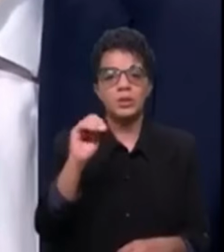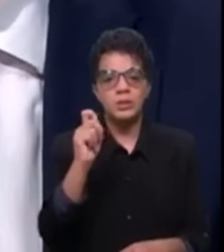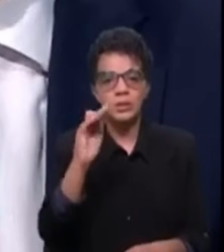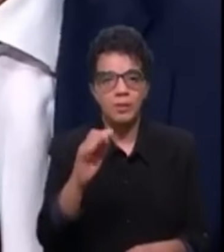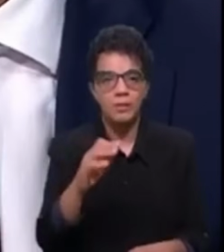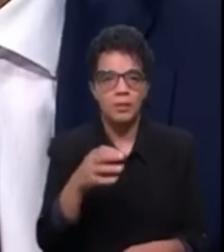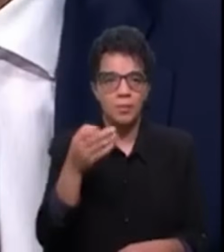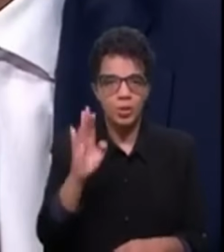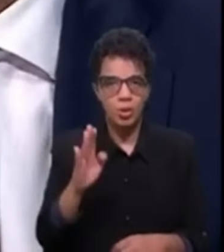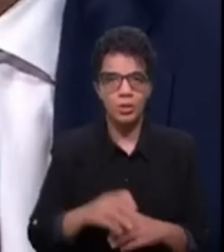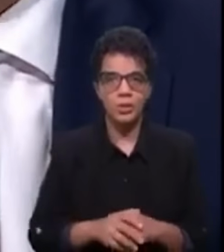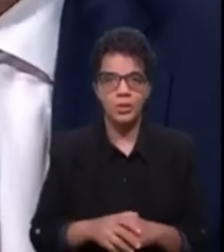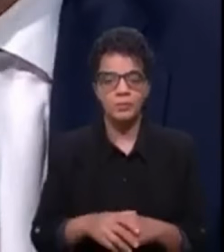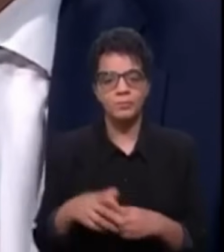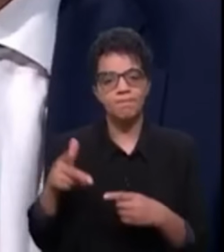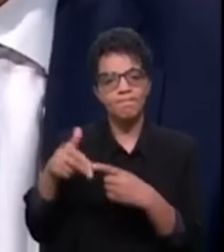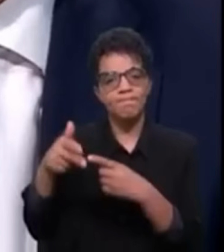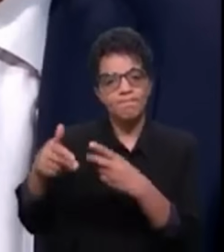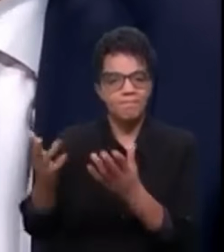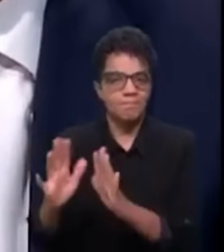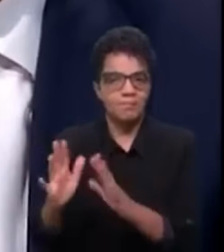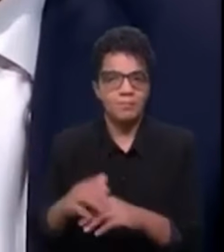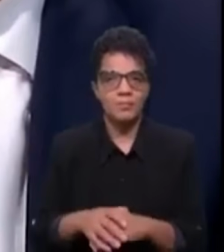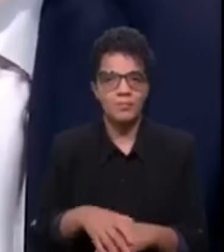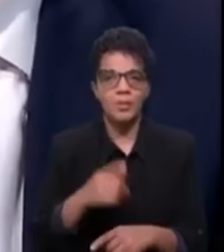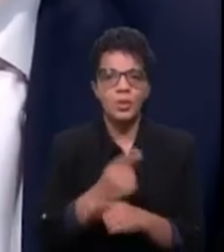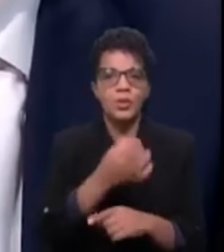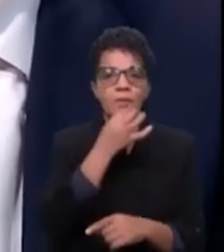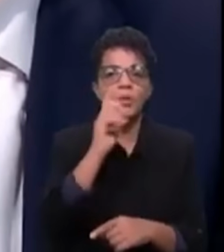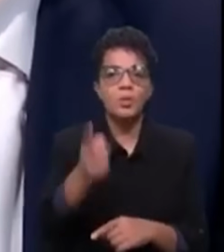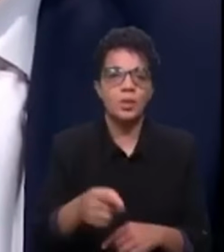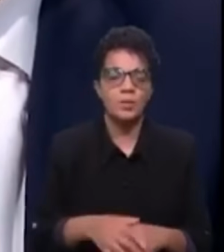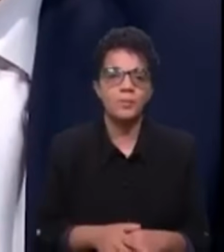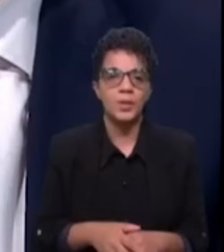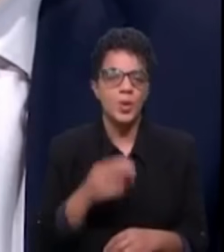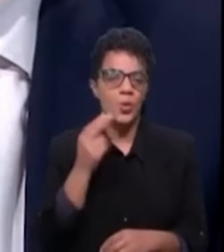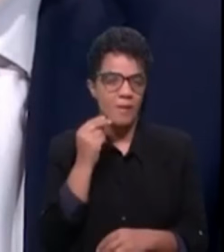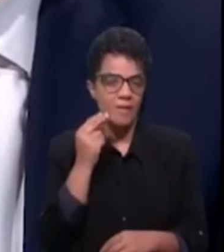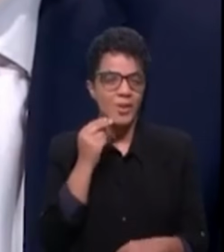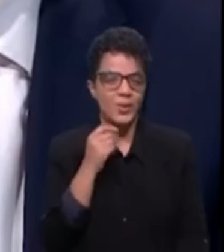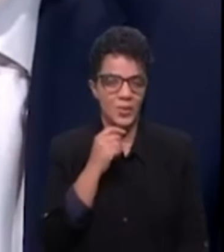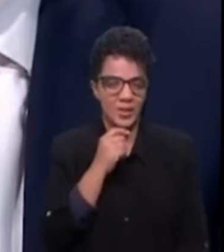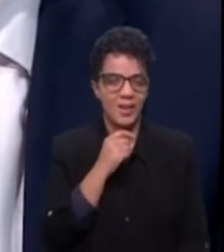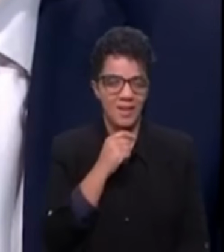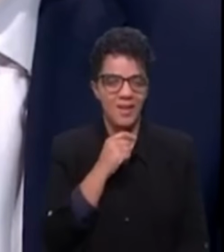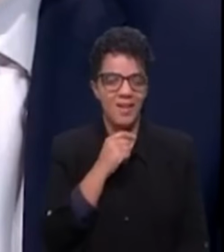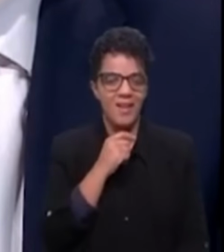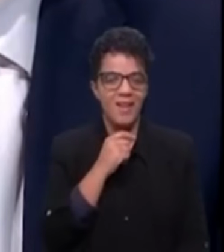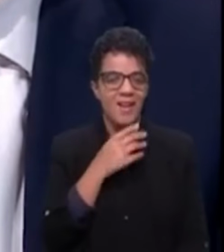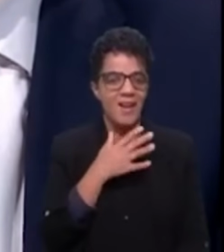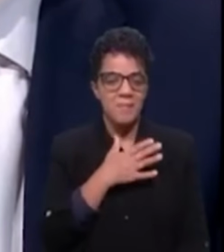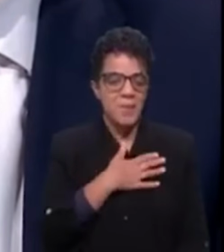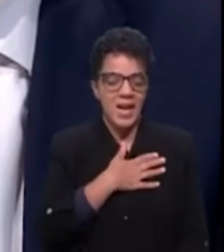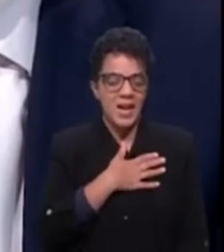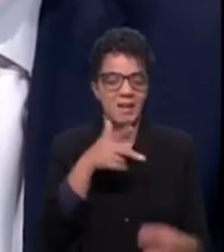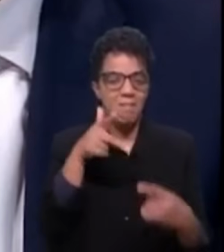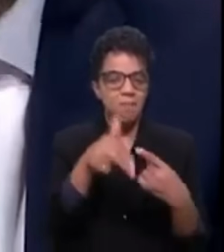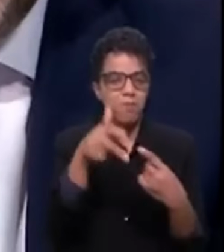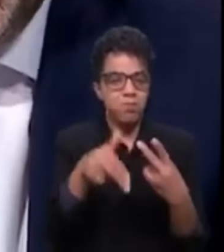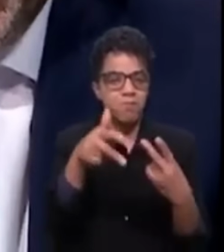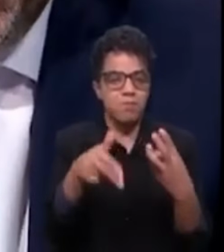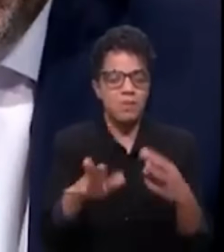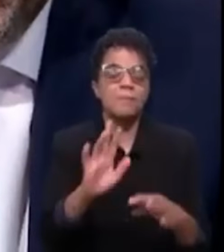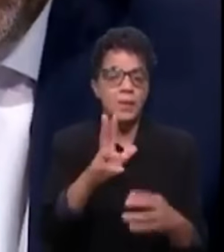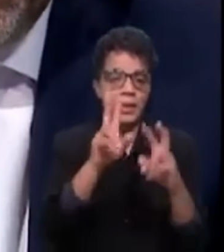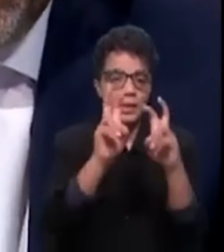judiciária deix concluir deix concluir já lhe passo a palavra não sabe que falar o André Ventura é muito decidido interr esta